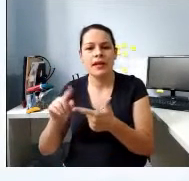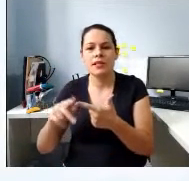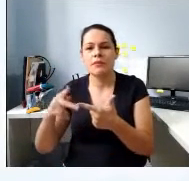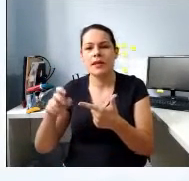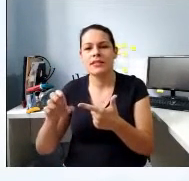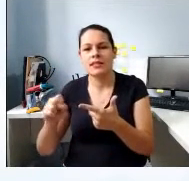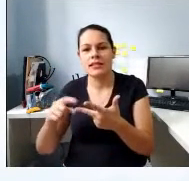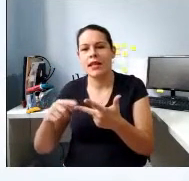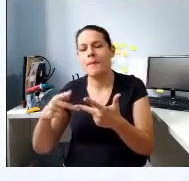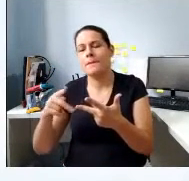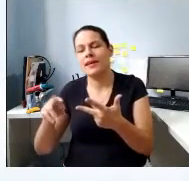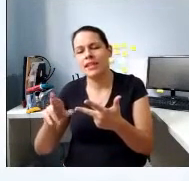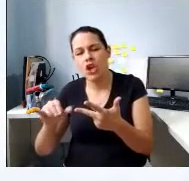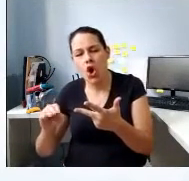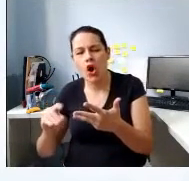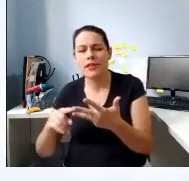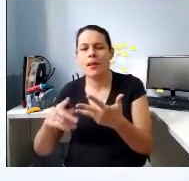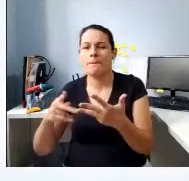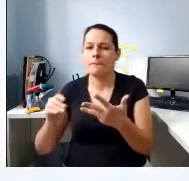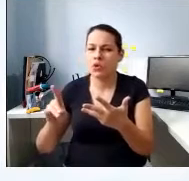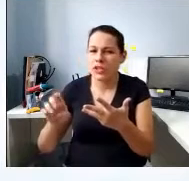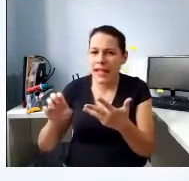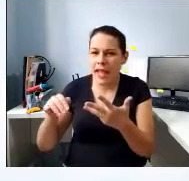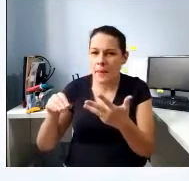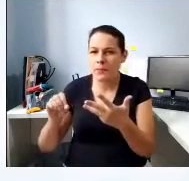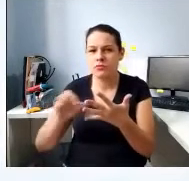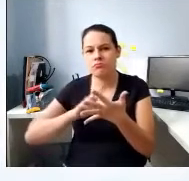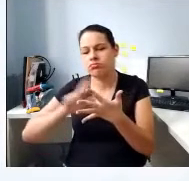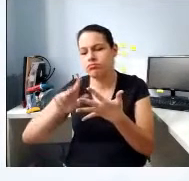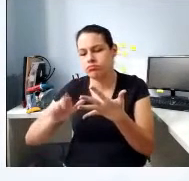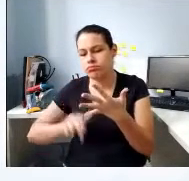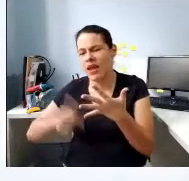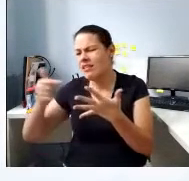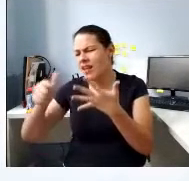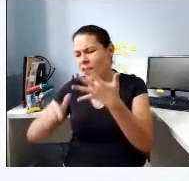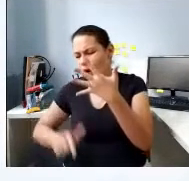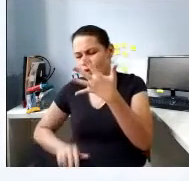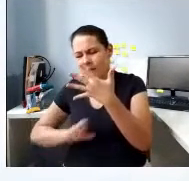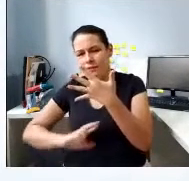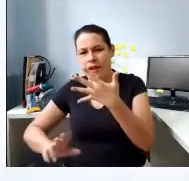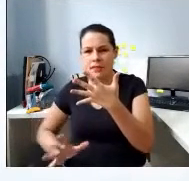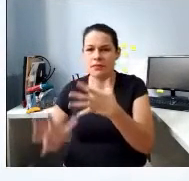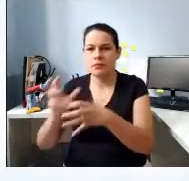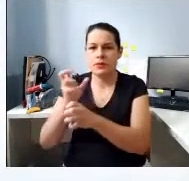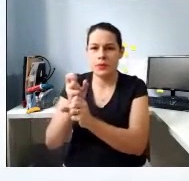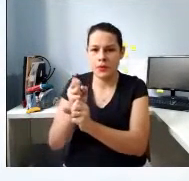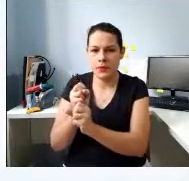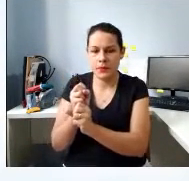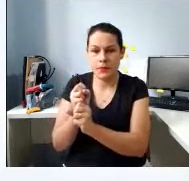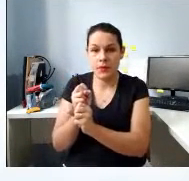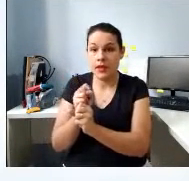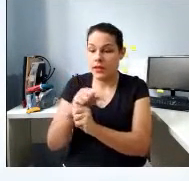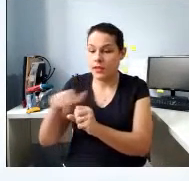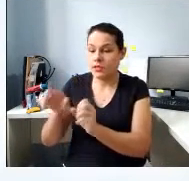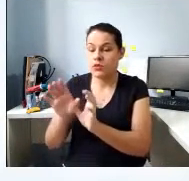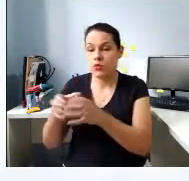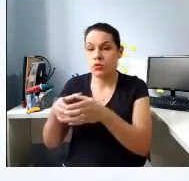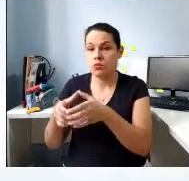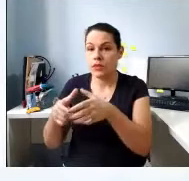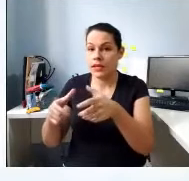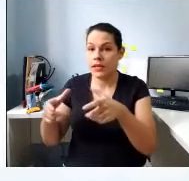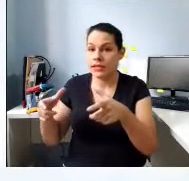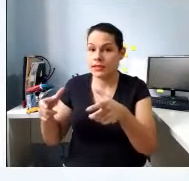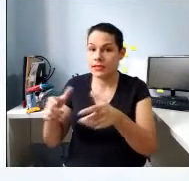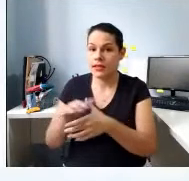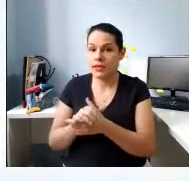Podemos, Patriota, tem outros aí também, mas, enfim, esse que eu reuni agora rapidamente. Esses aí cresceram, né, de 265